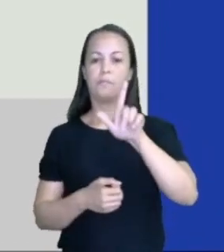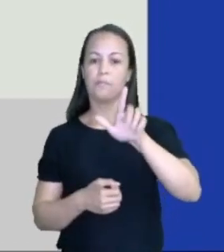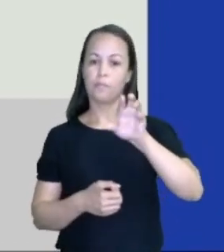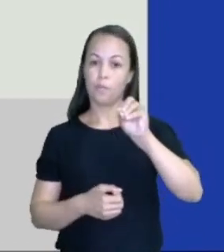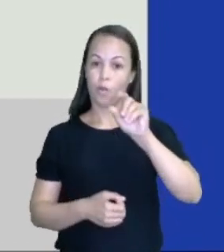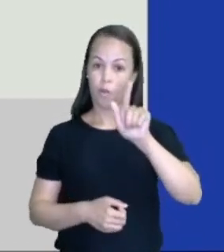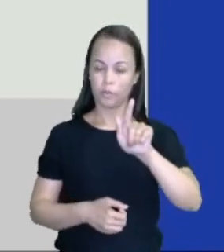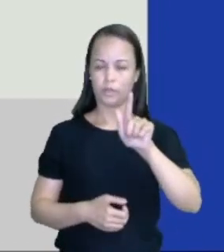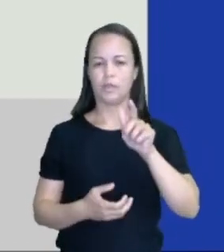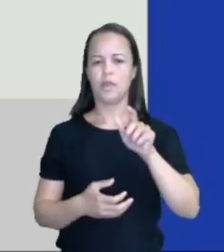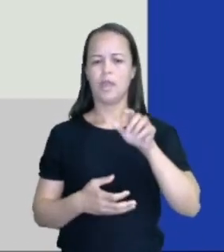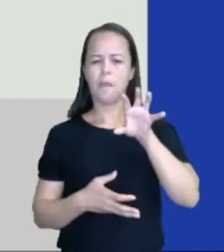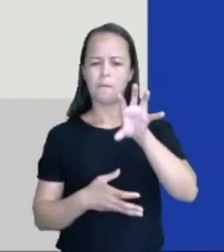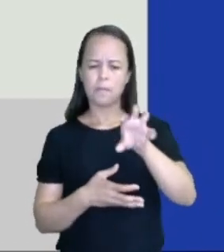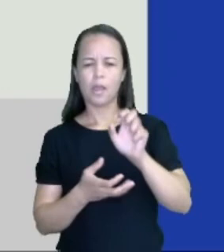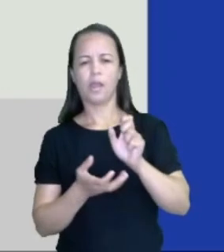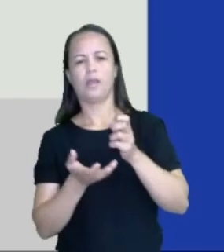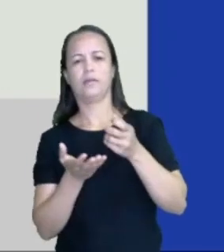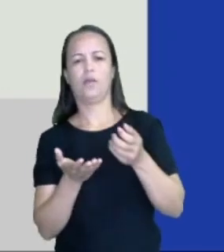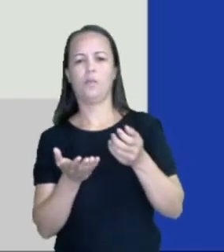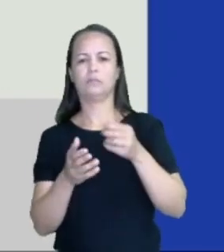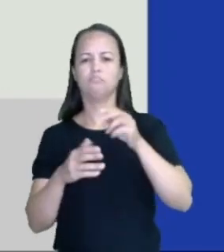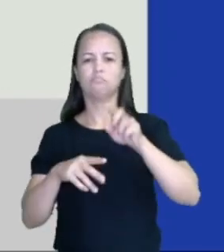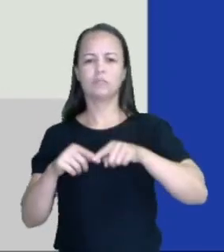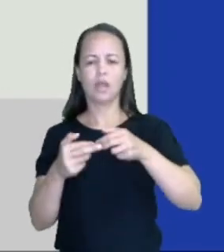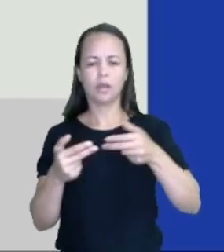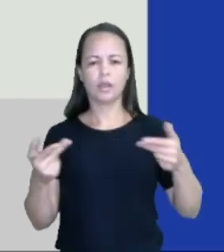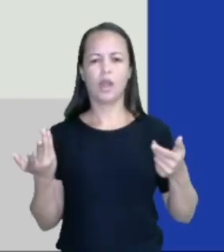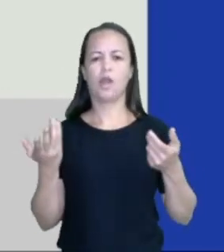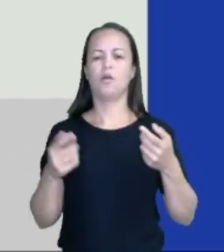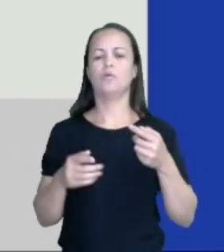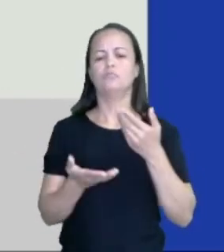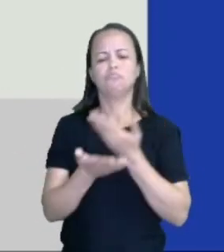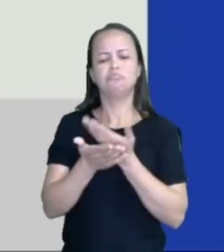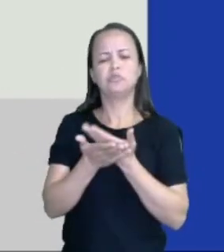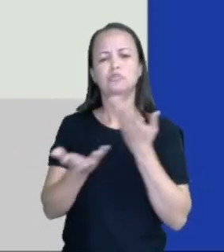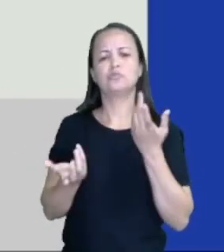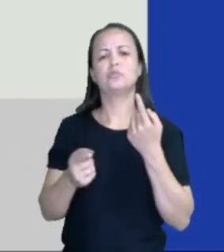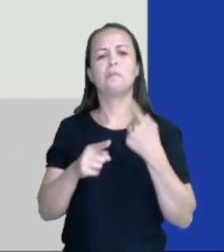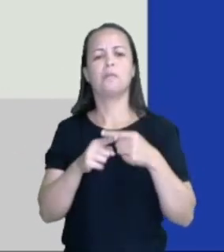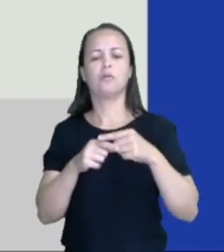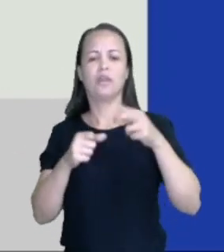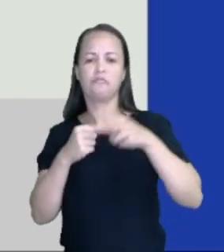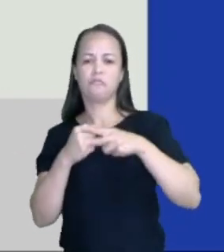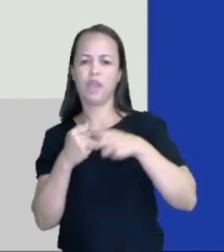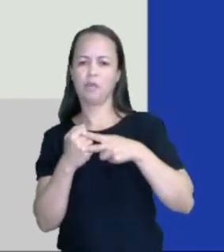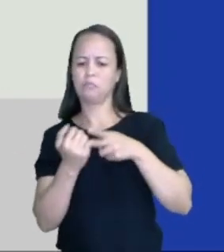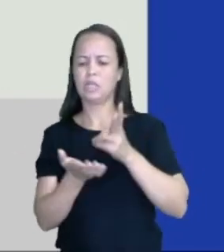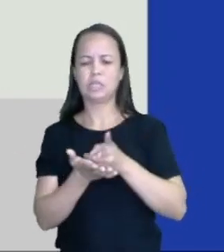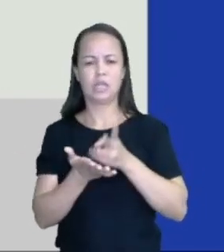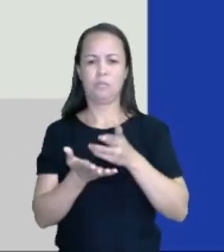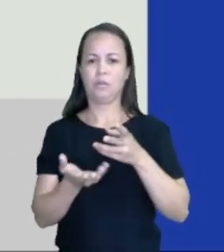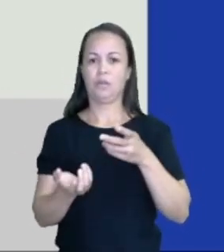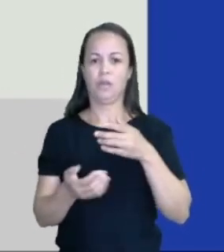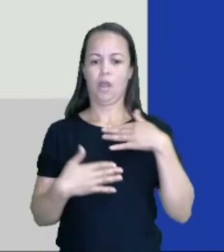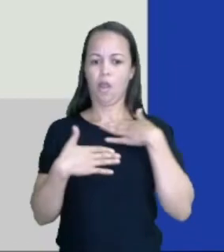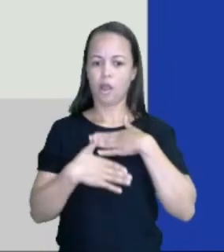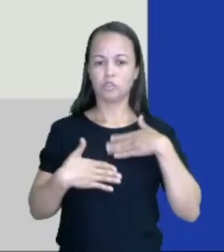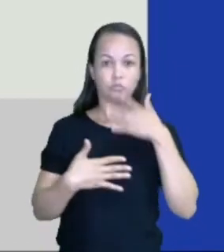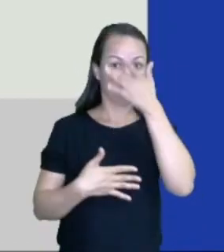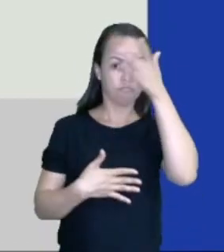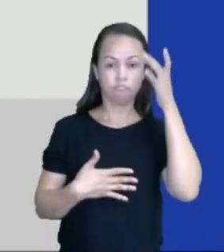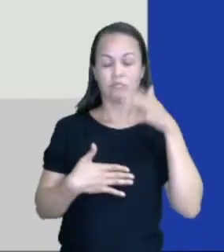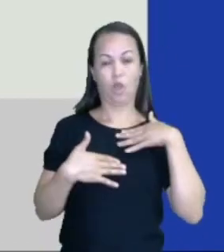esse material, estuda, porque verbo nem sempre é um assunto muito querido por todos, mas